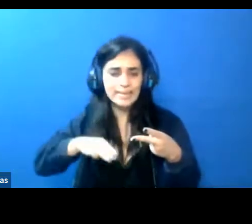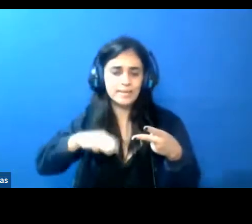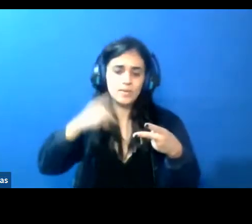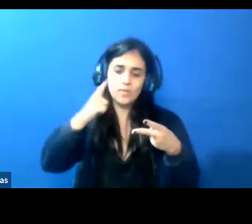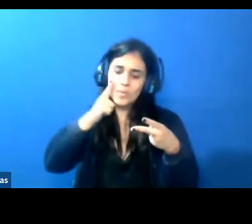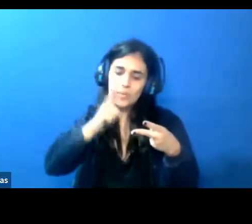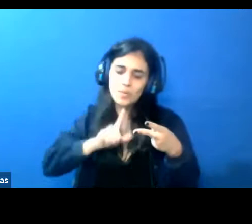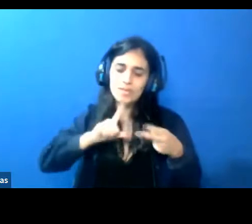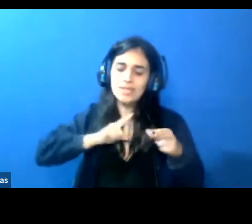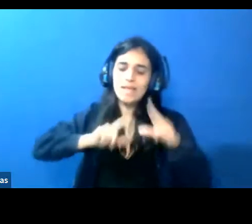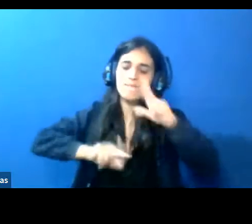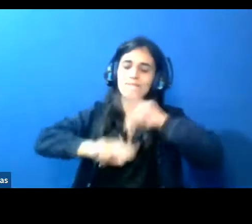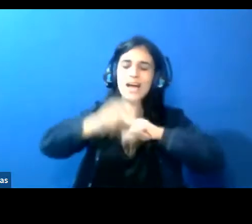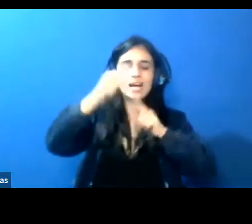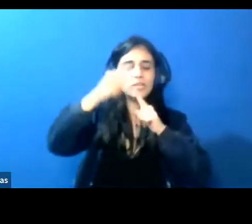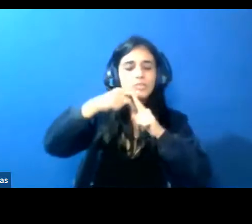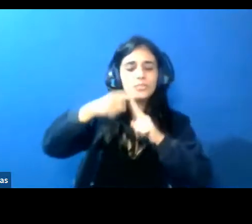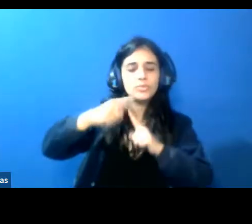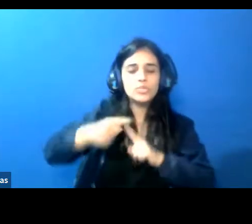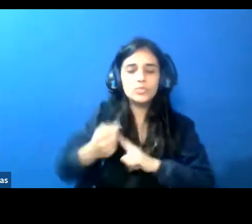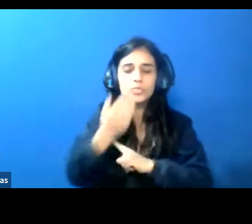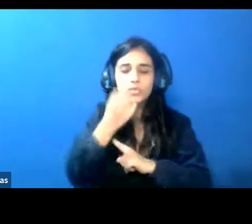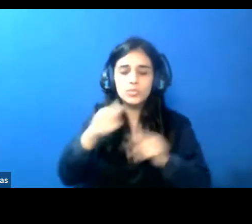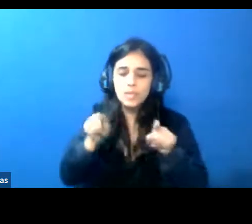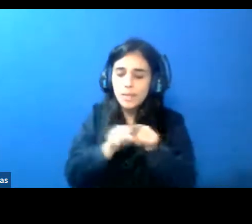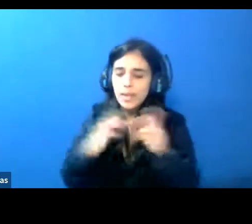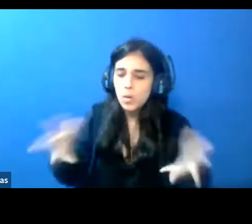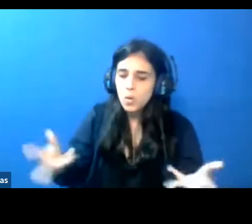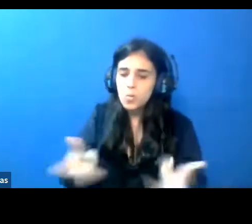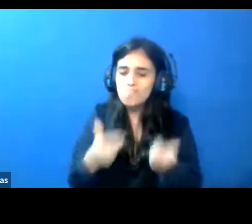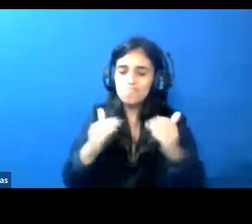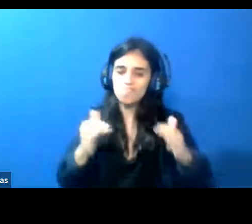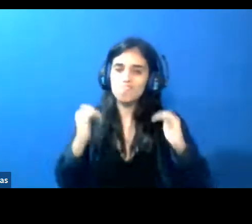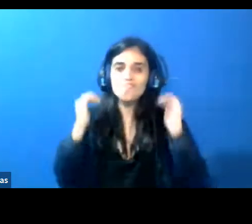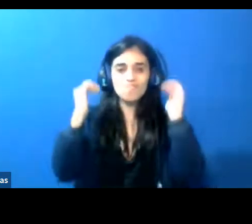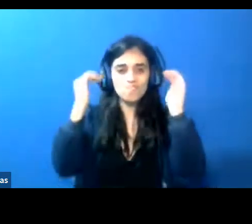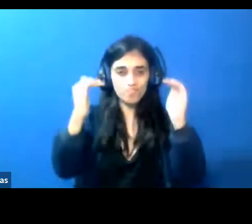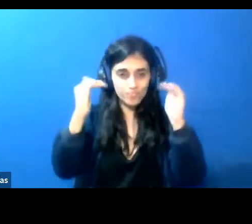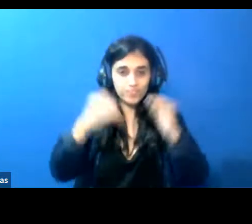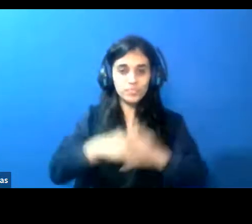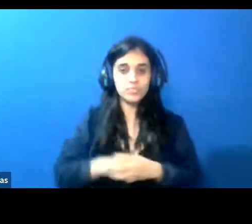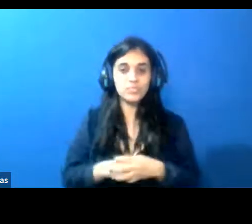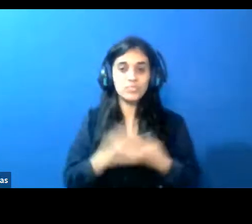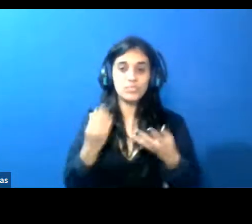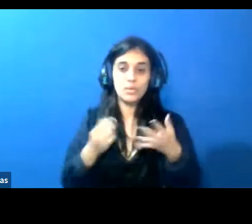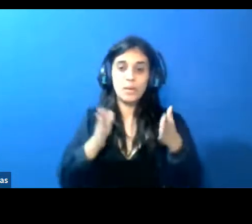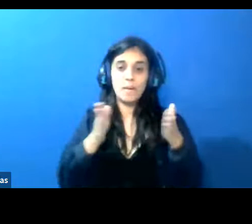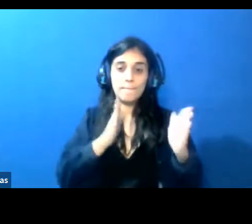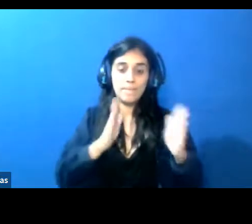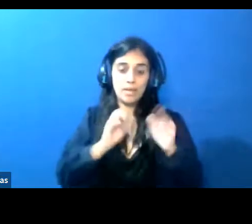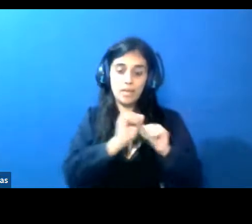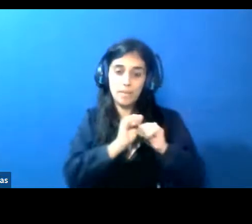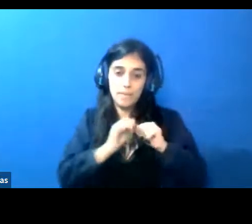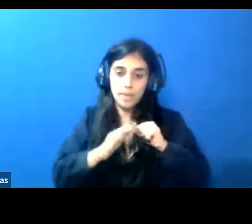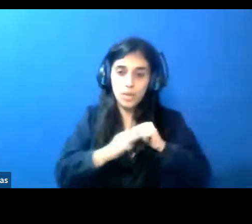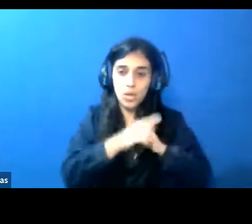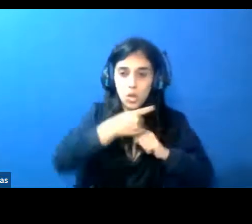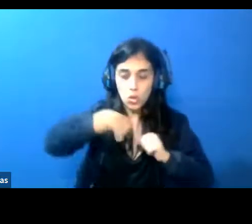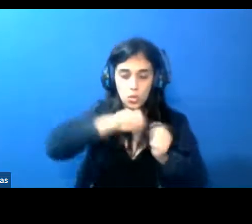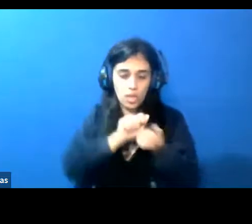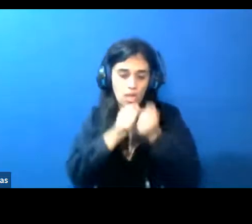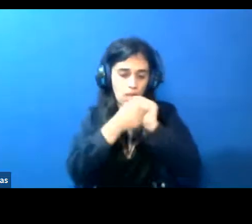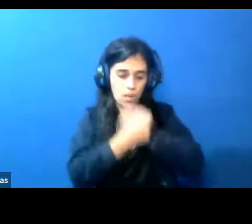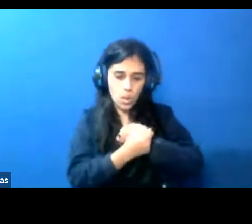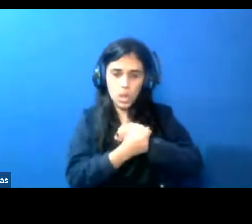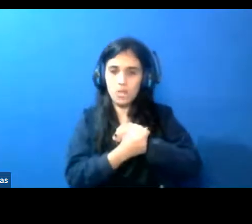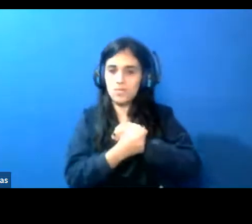uma diversidade e uma qualidade. E aí, nesse tempo de pandemia, a gente se recriou, se reinventou. Nós